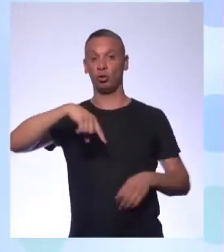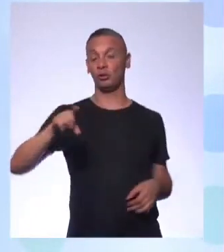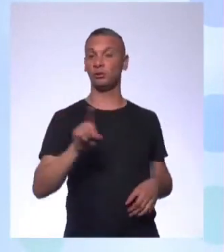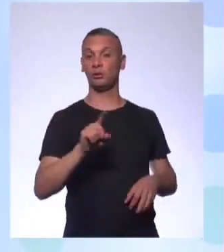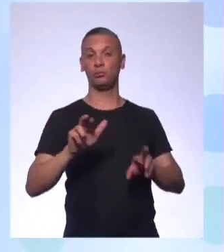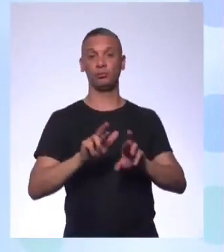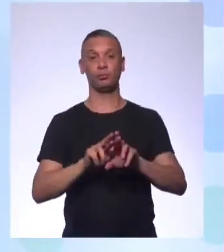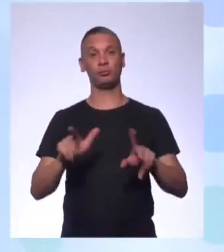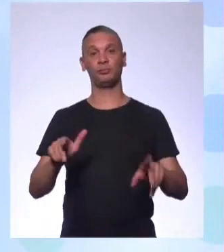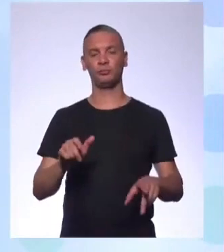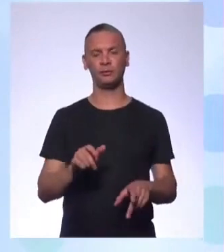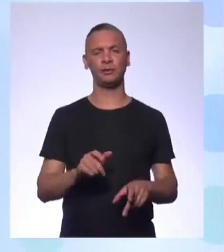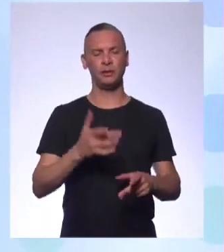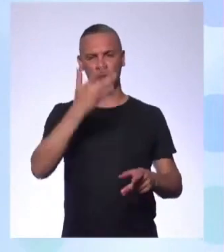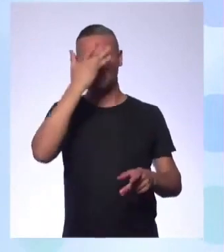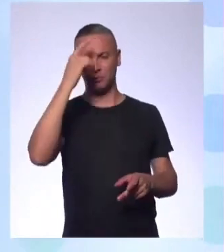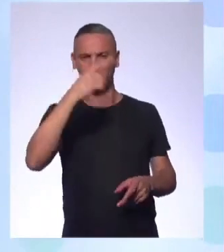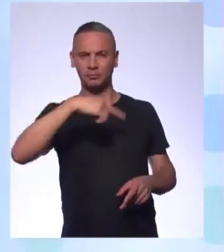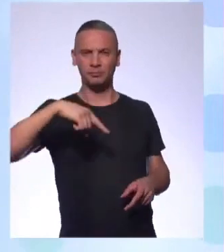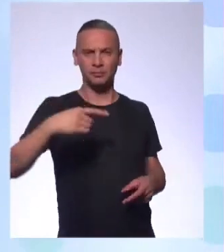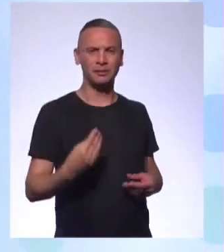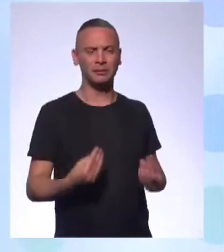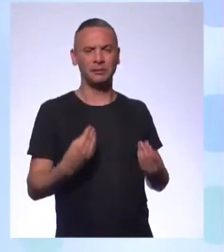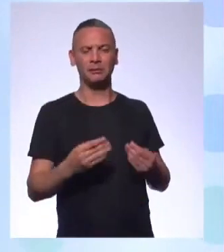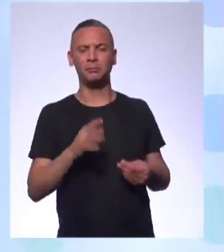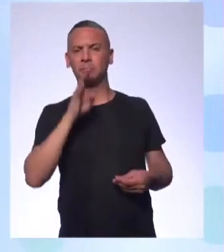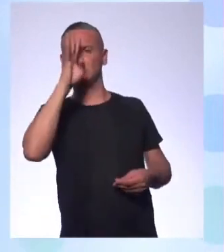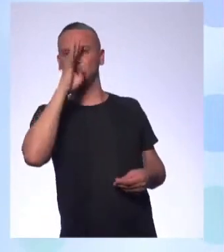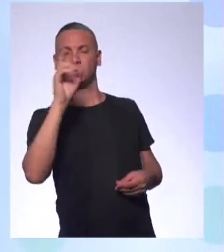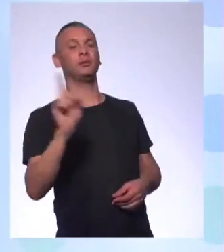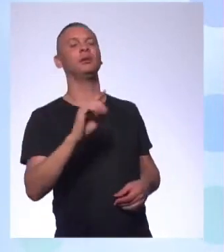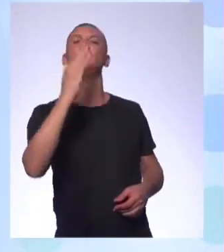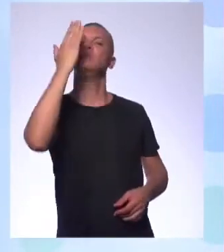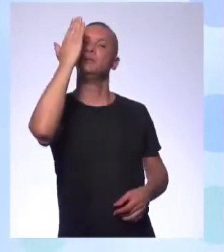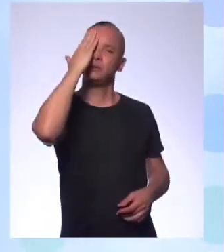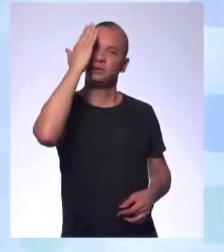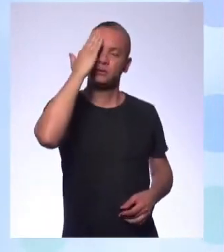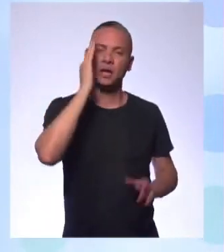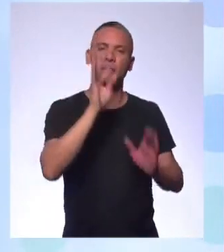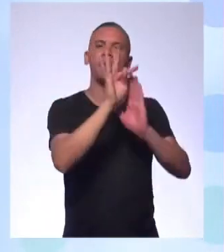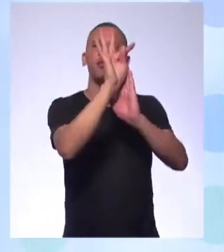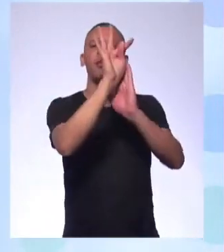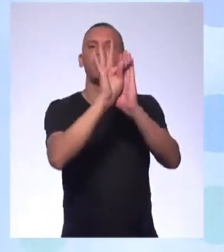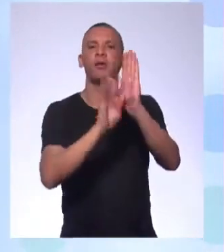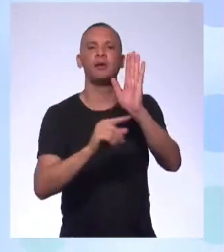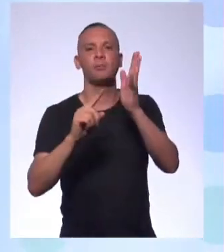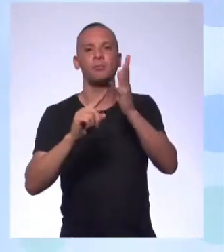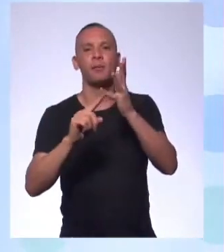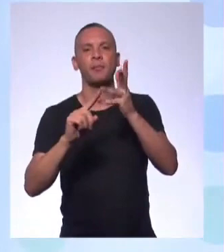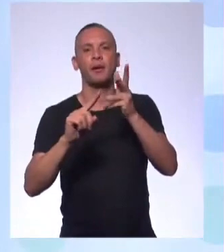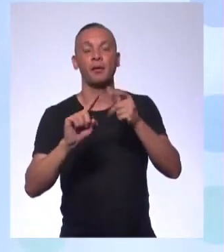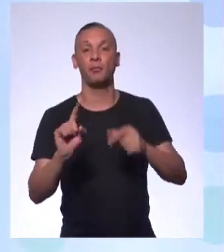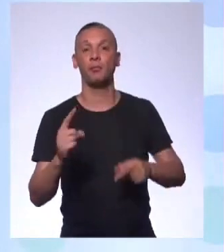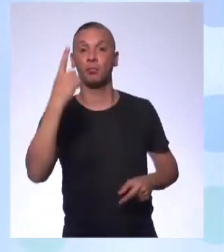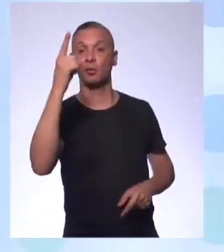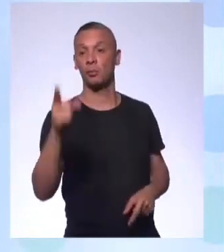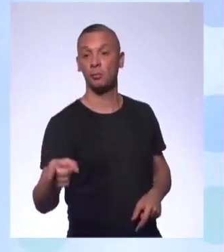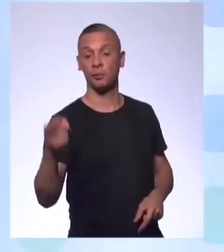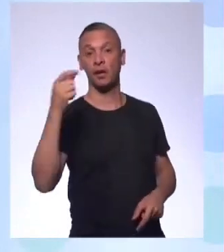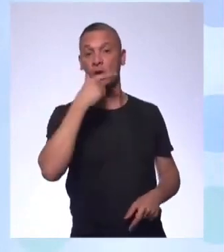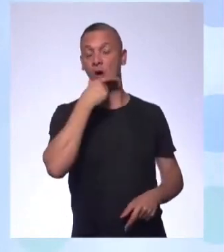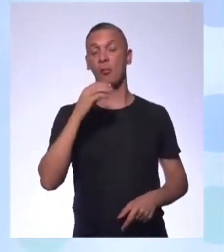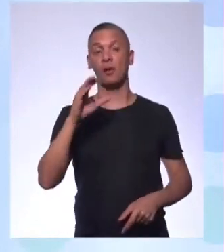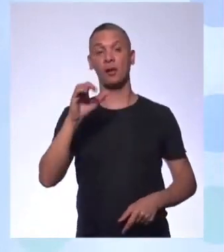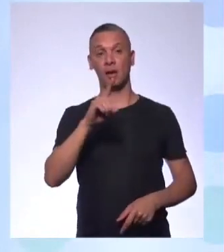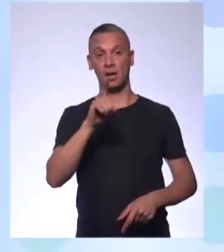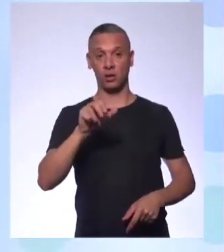é ignorante, a gente sabe, dentro da possibilidade do texto, que quando a gente fala o único assassinato de Cazuza, a gente pensa,